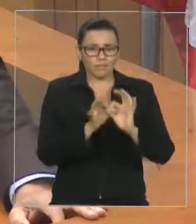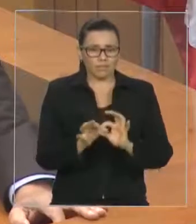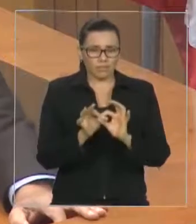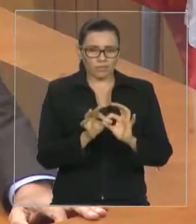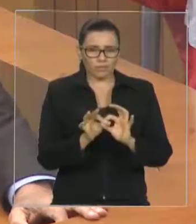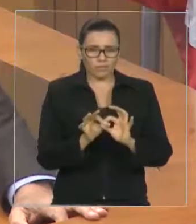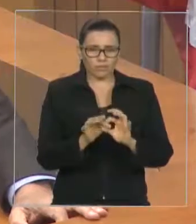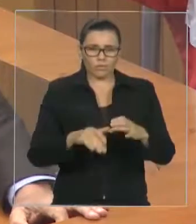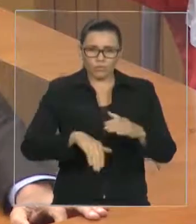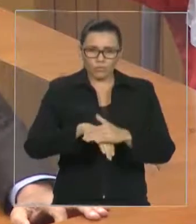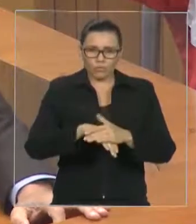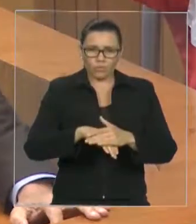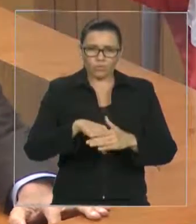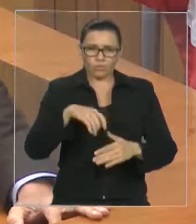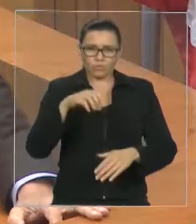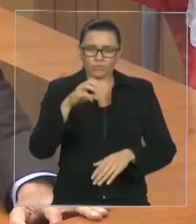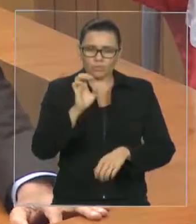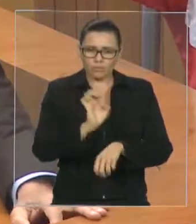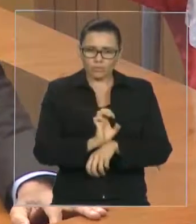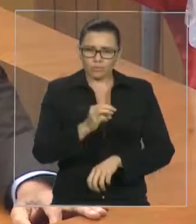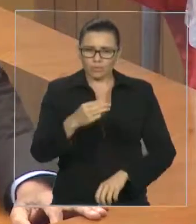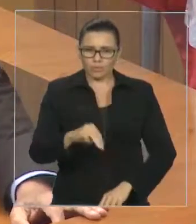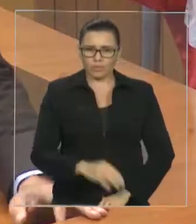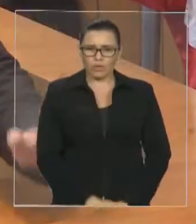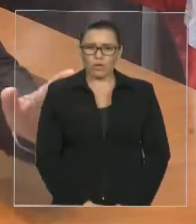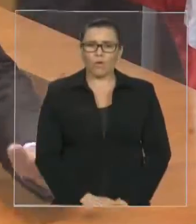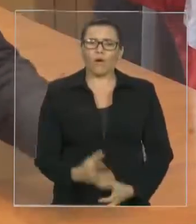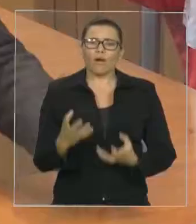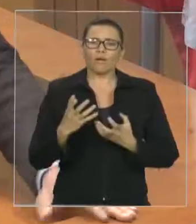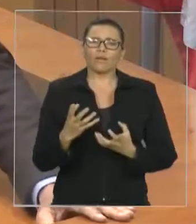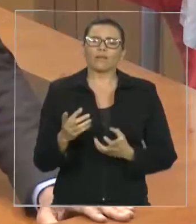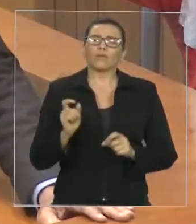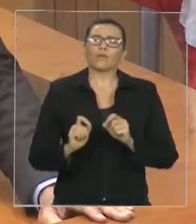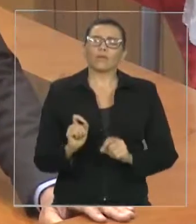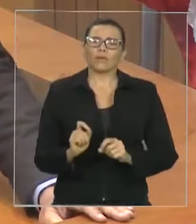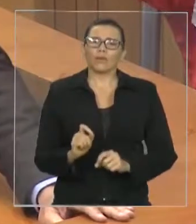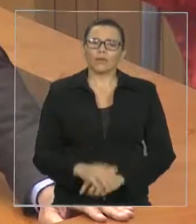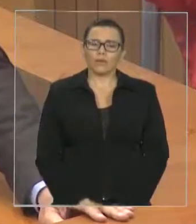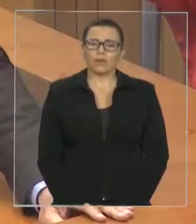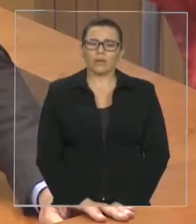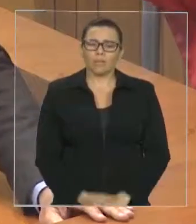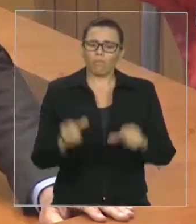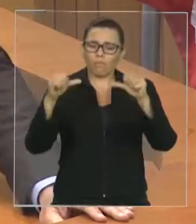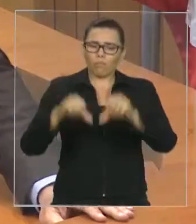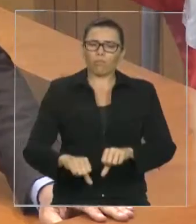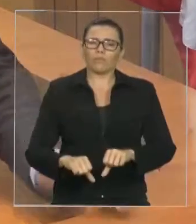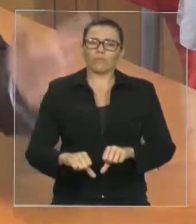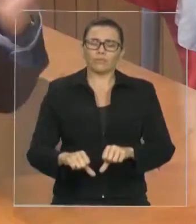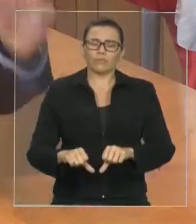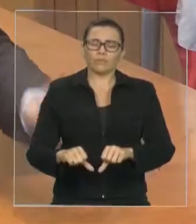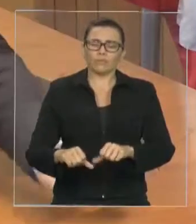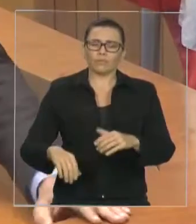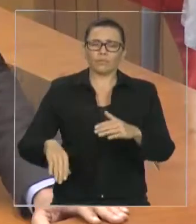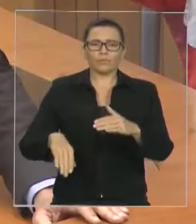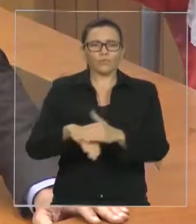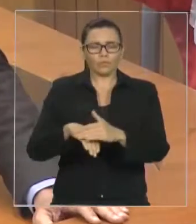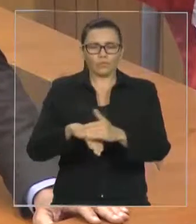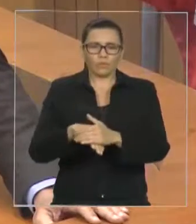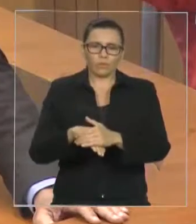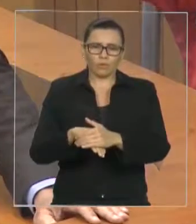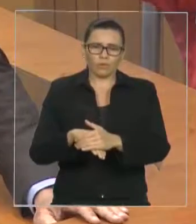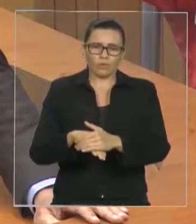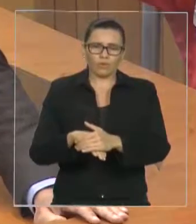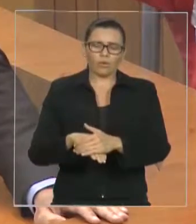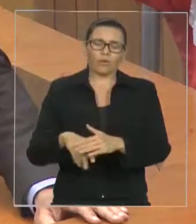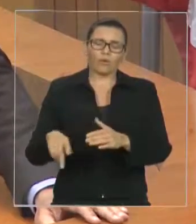o Cordino. Mas aqui digo aos garotos do Cordino, fizeram um brilhante trabalho